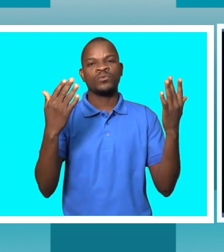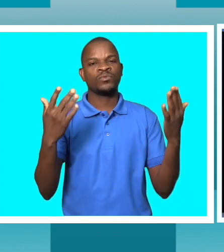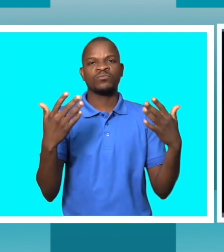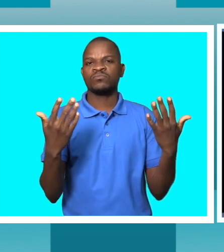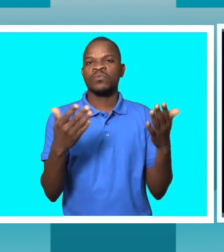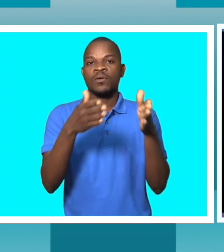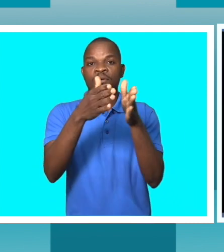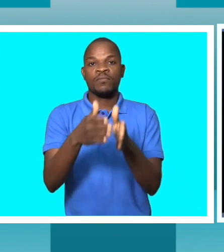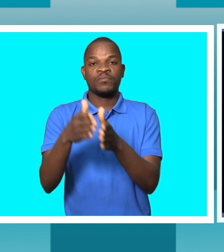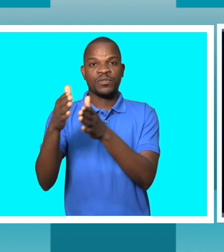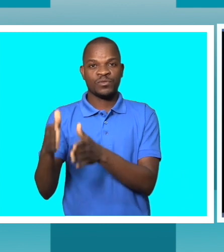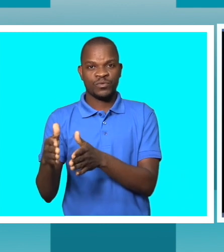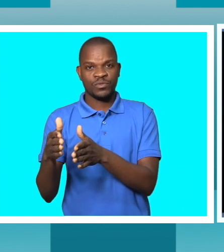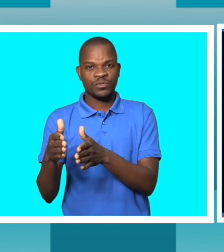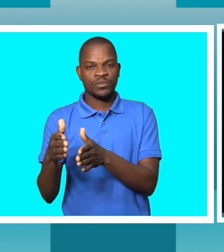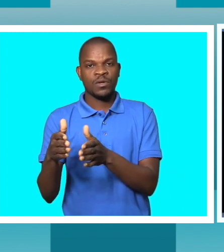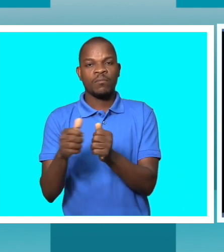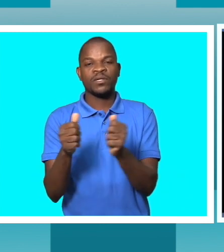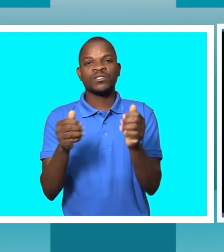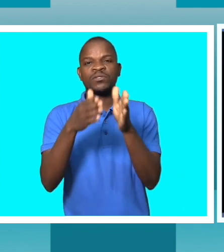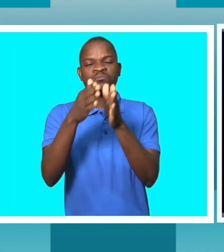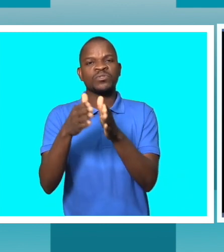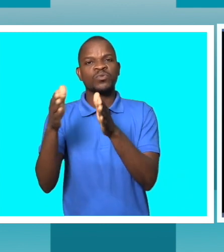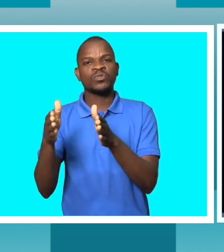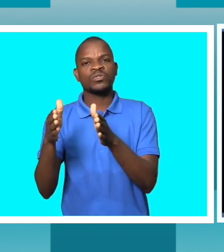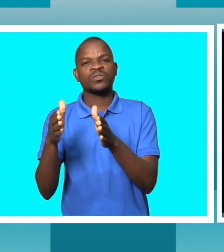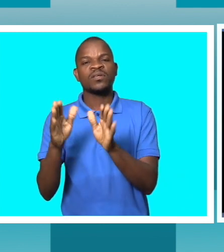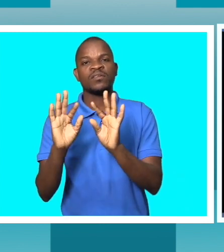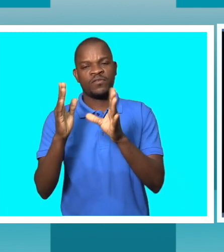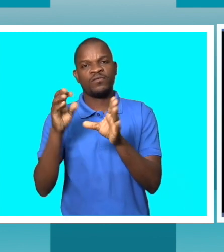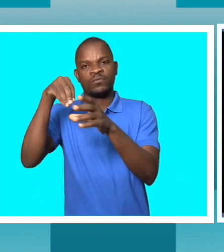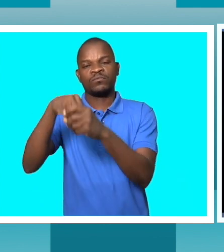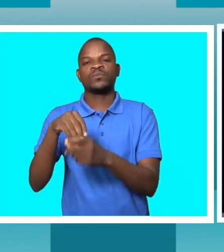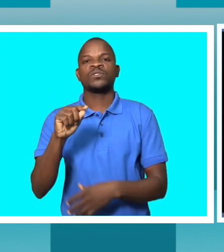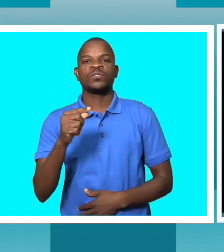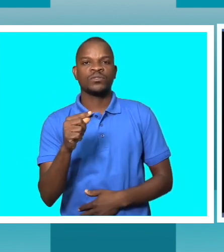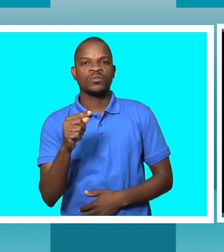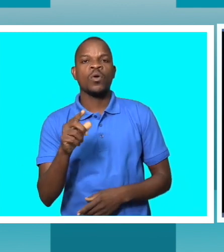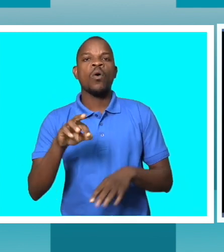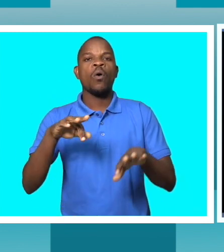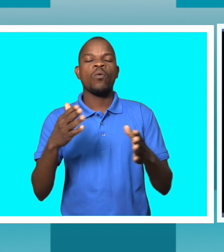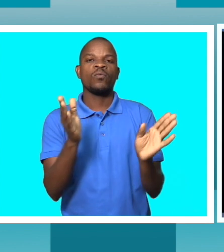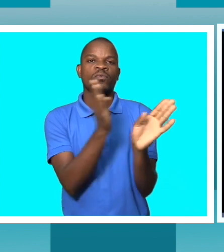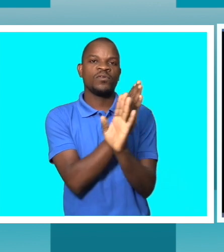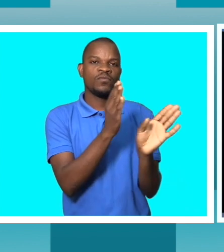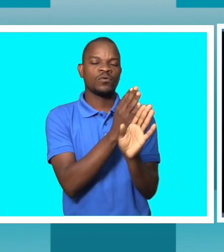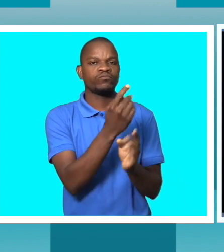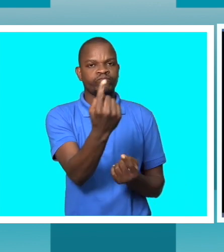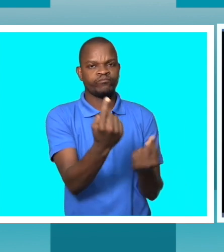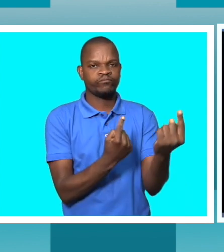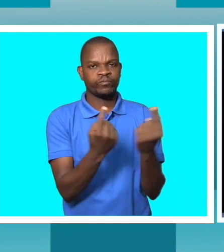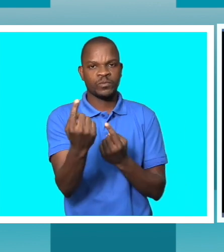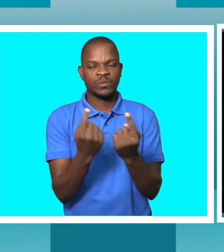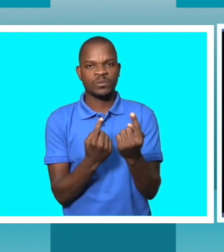muitos os concidadãos nossos, munícipes e não munícipes de Chibuto, mas de outros